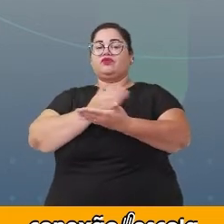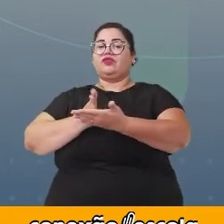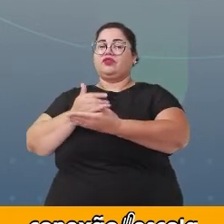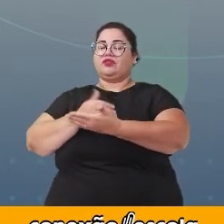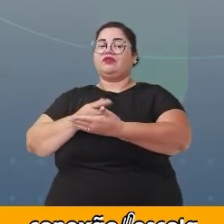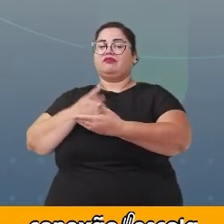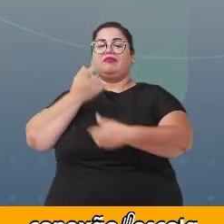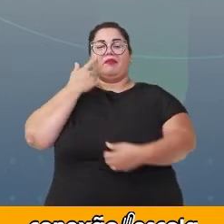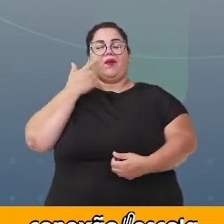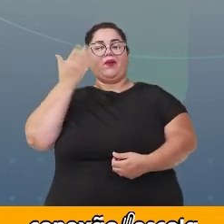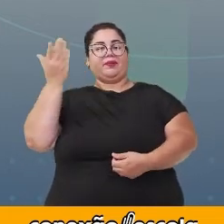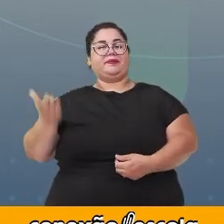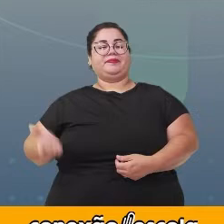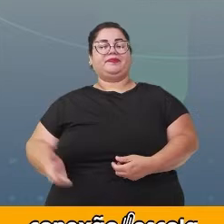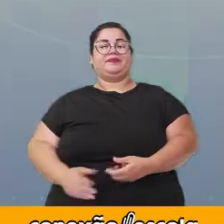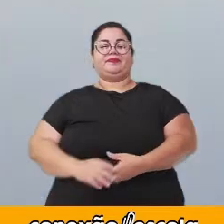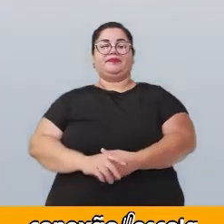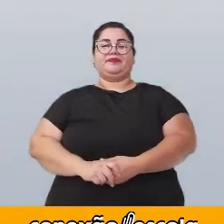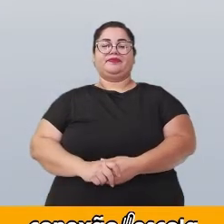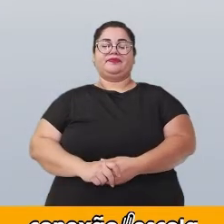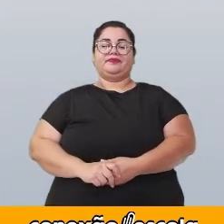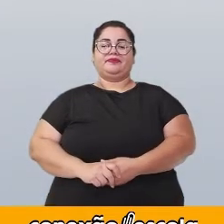divisão. Acompanhe o próximo slide.